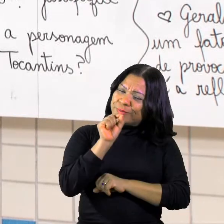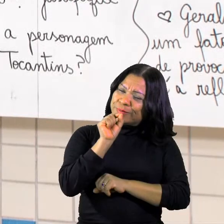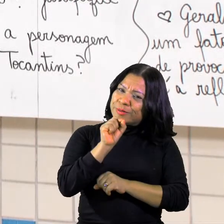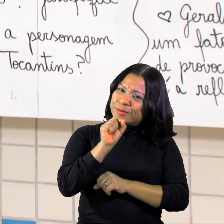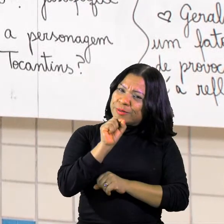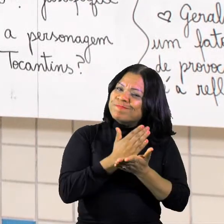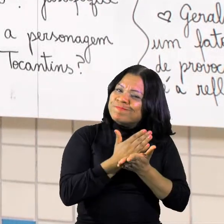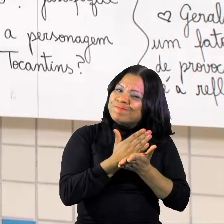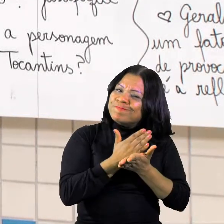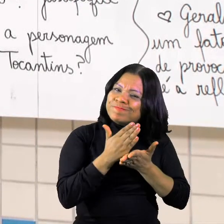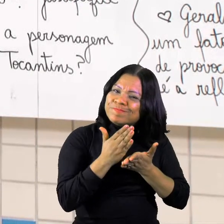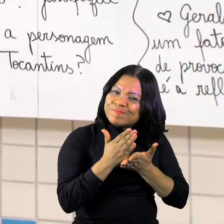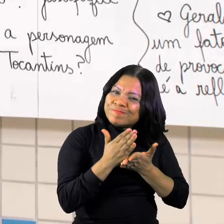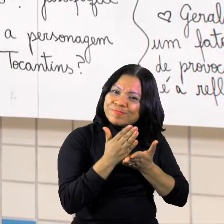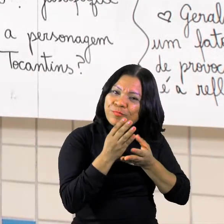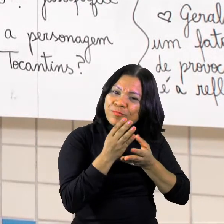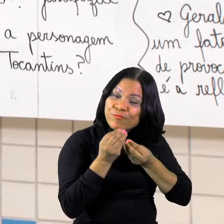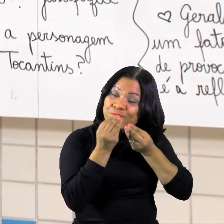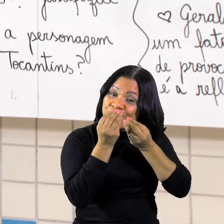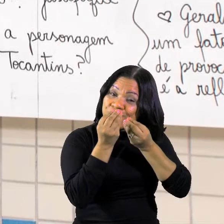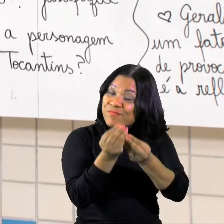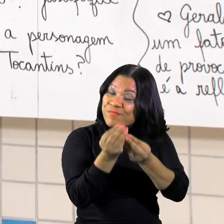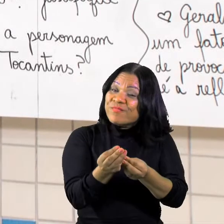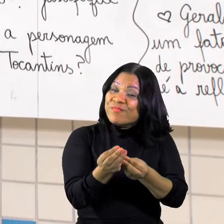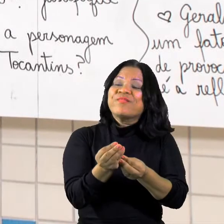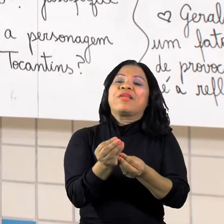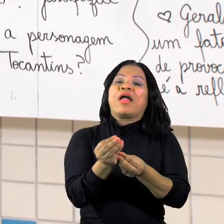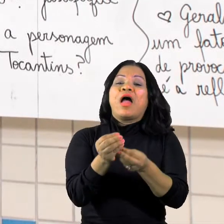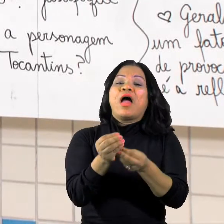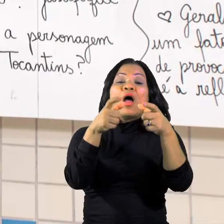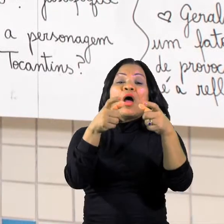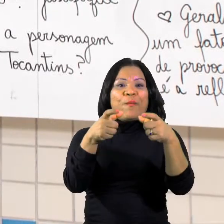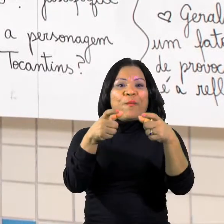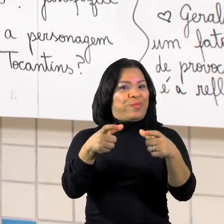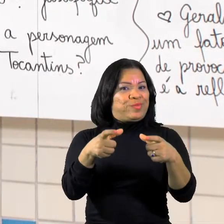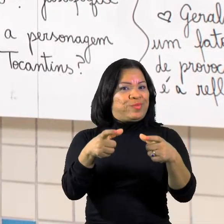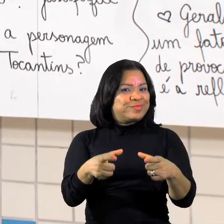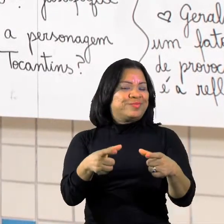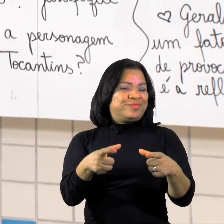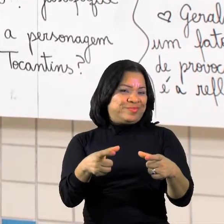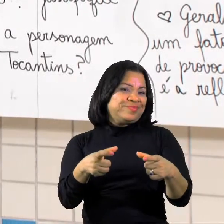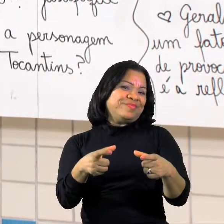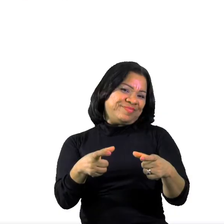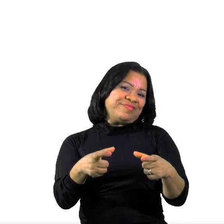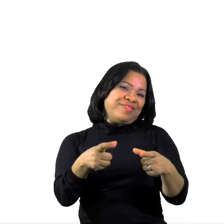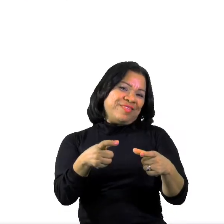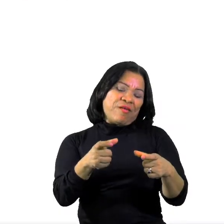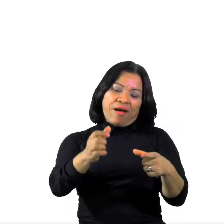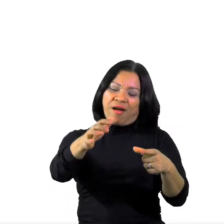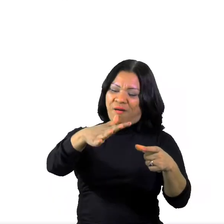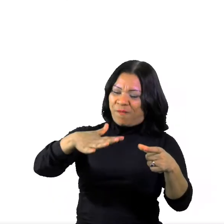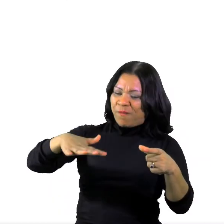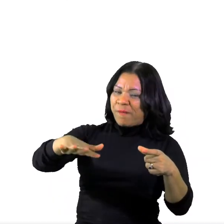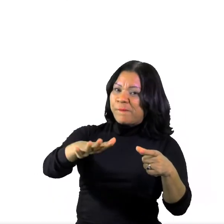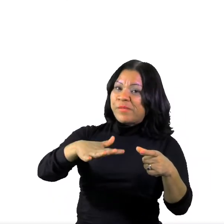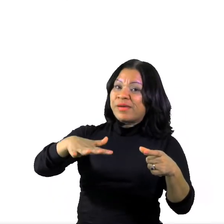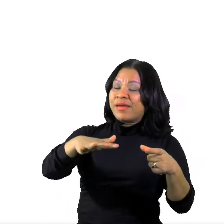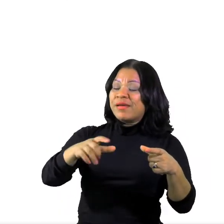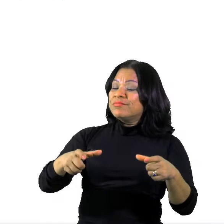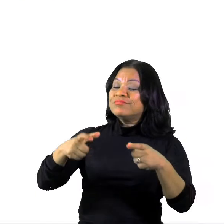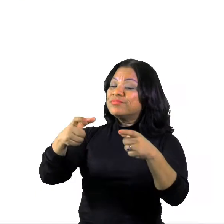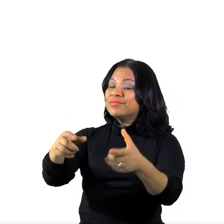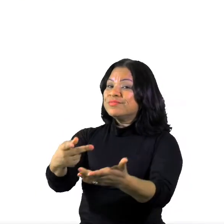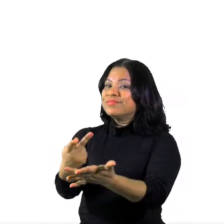ele já dá o lugar, ele já consegue colocar o ambiente de onde ele está falando. Olha como